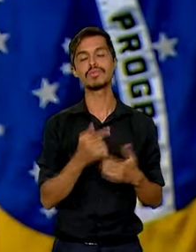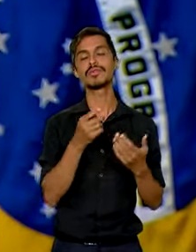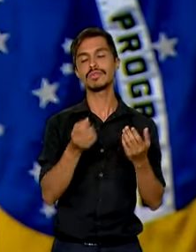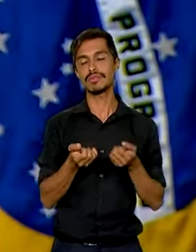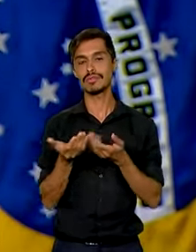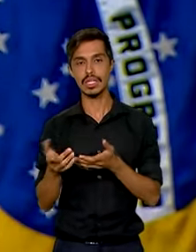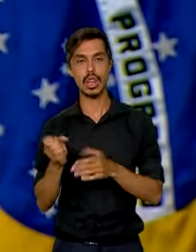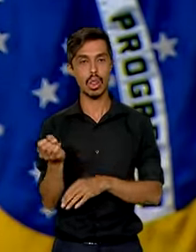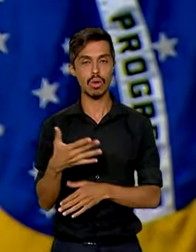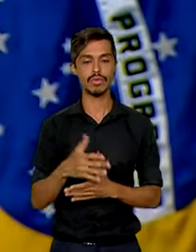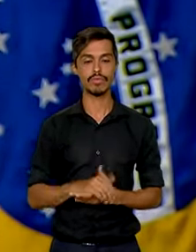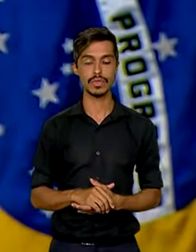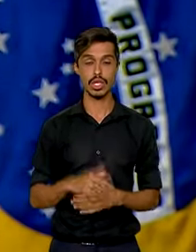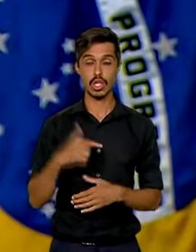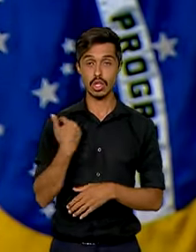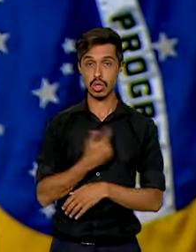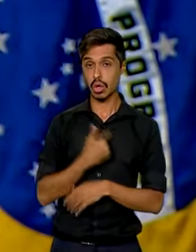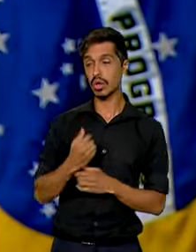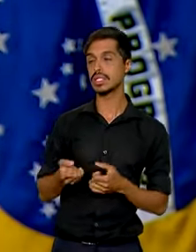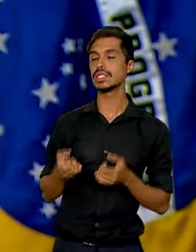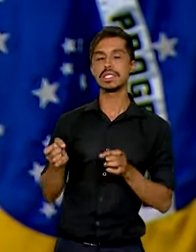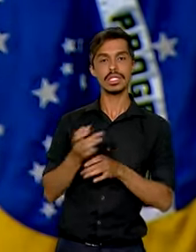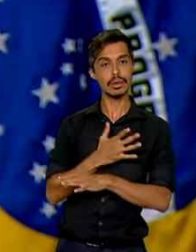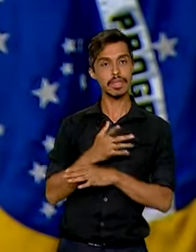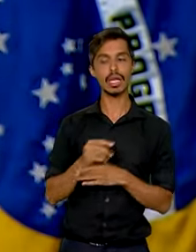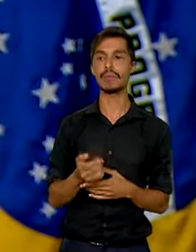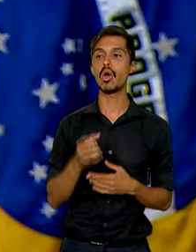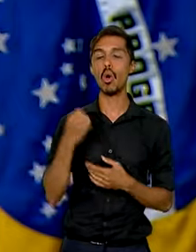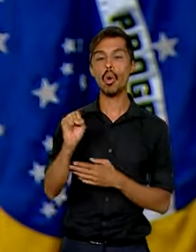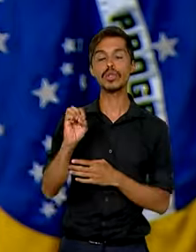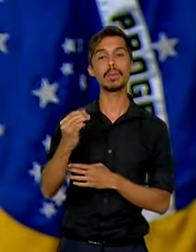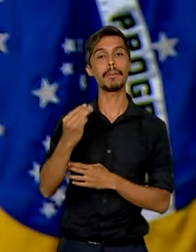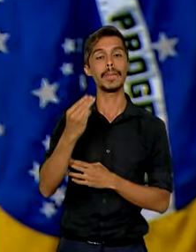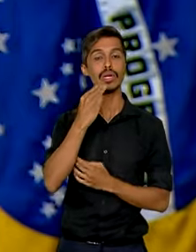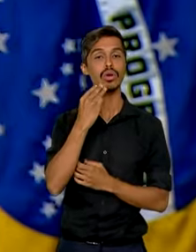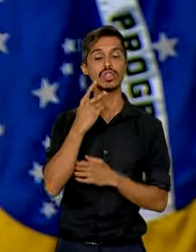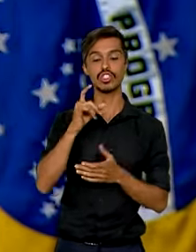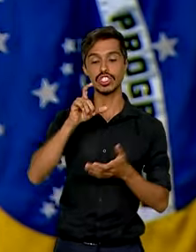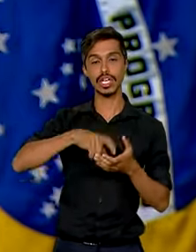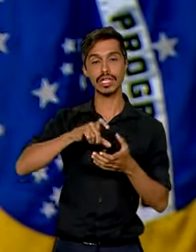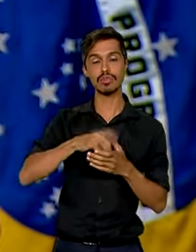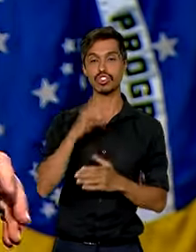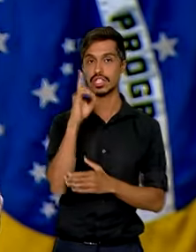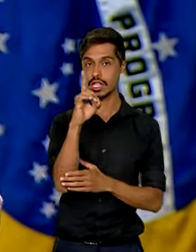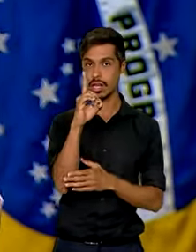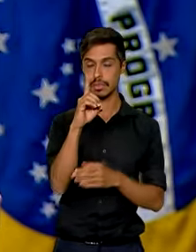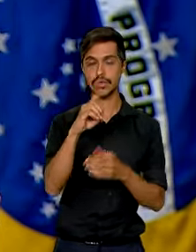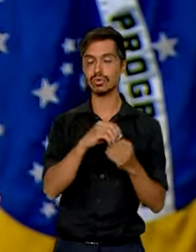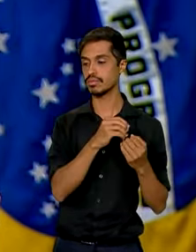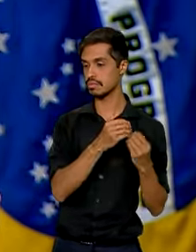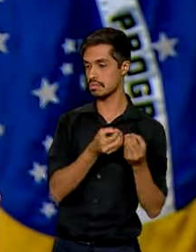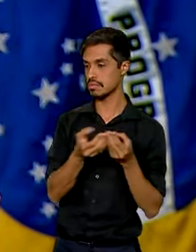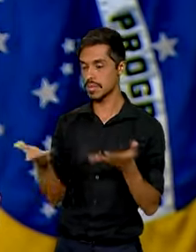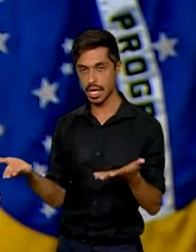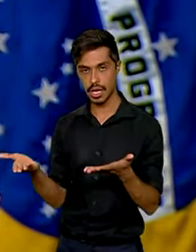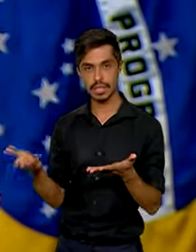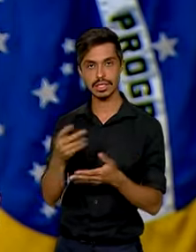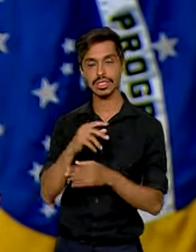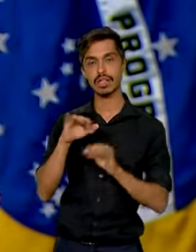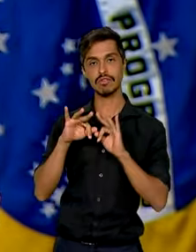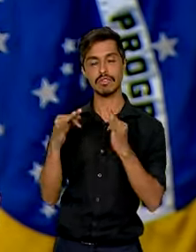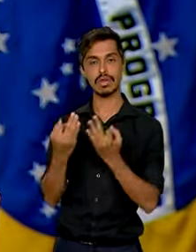próximo período encerrando a entrega de 8 milhões de cartões de débito para famílias